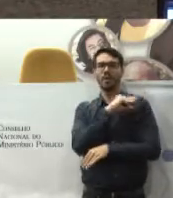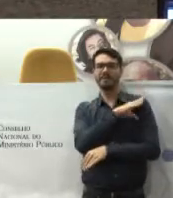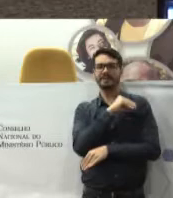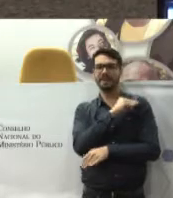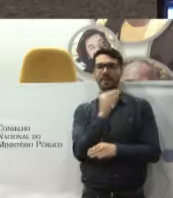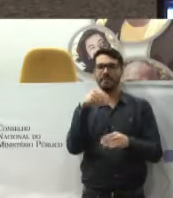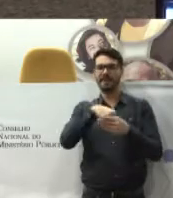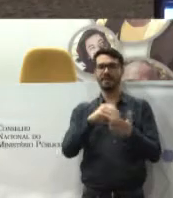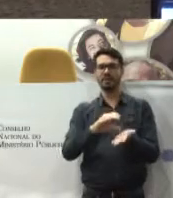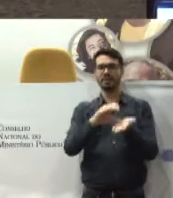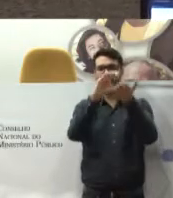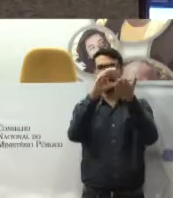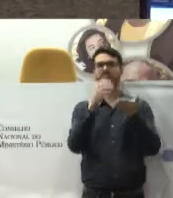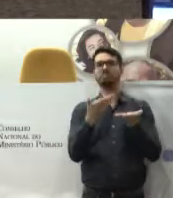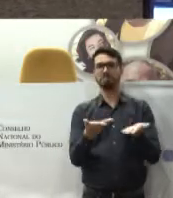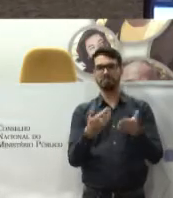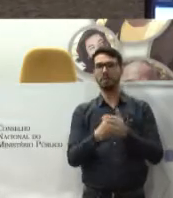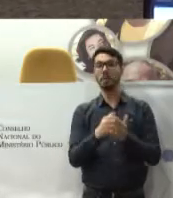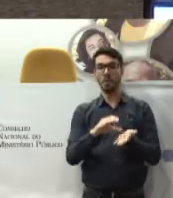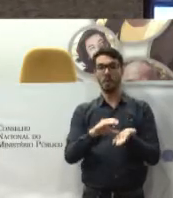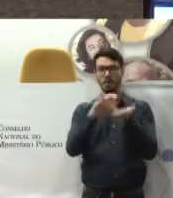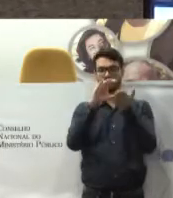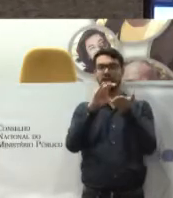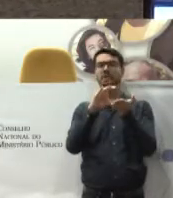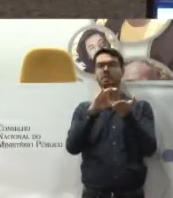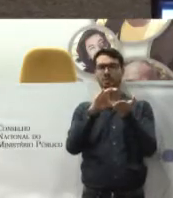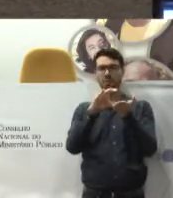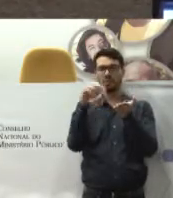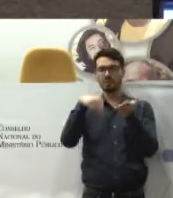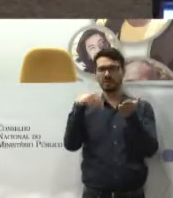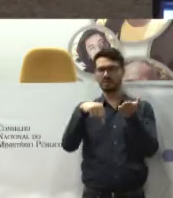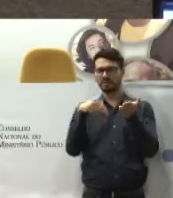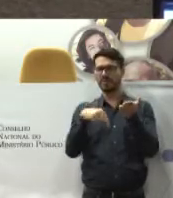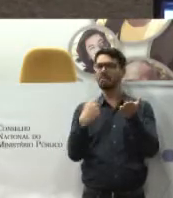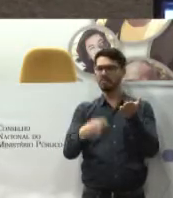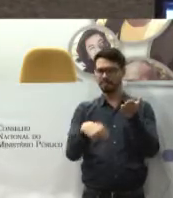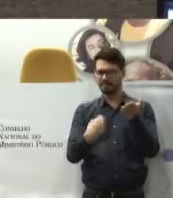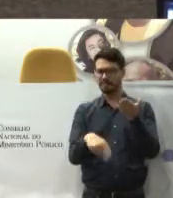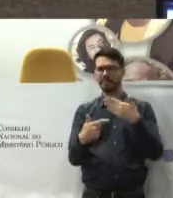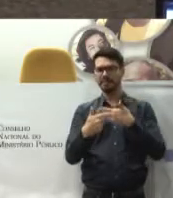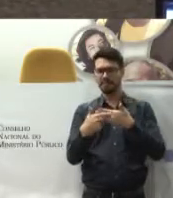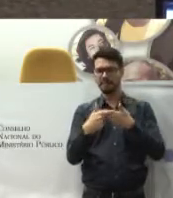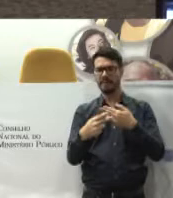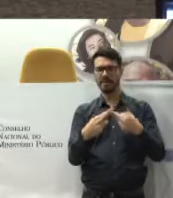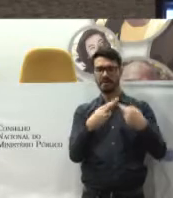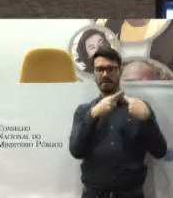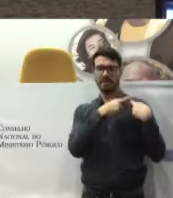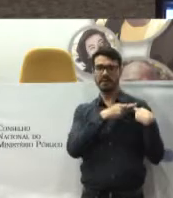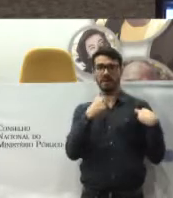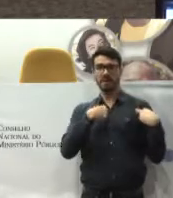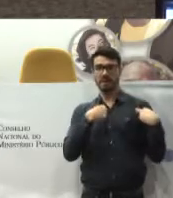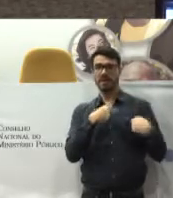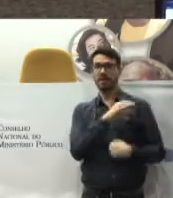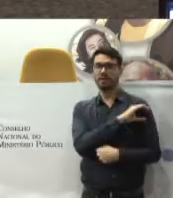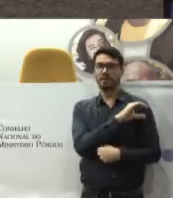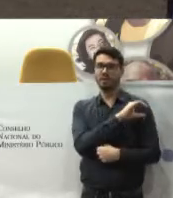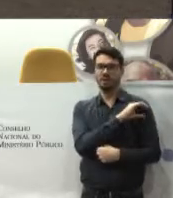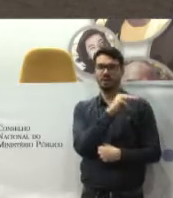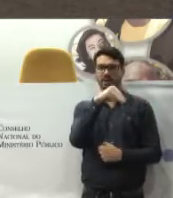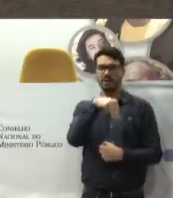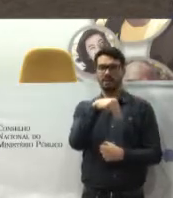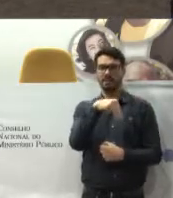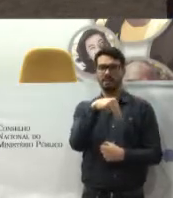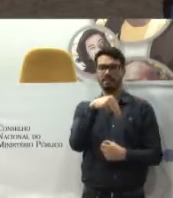CNMP. O Conselho, acho que tem que exercer esse papel. Eu coordeno um dos grupos que o